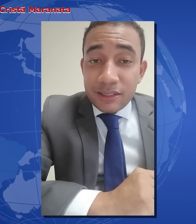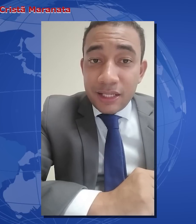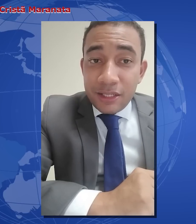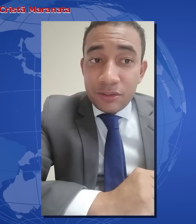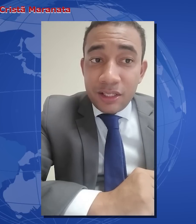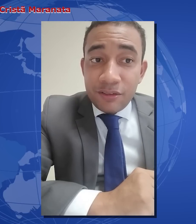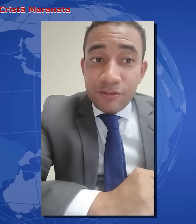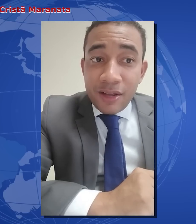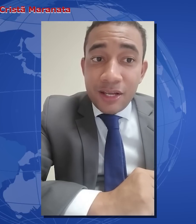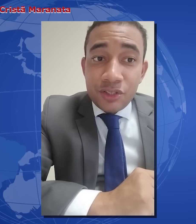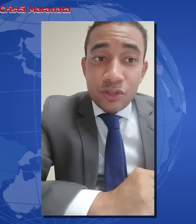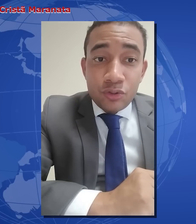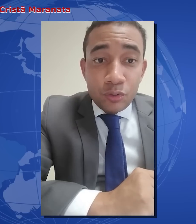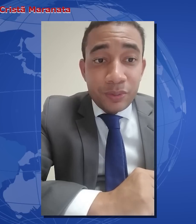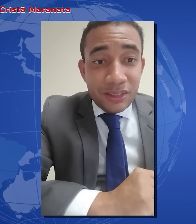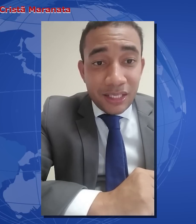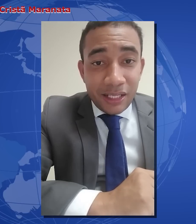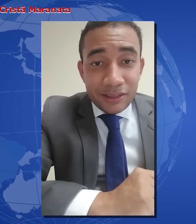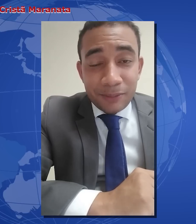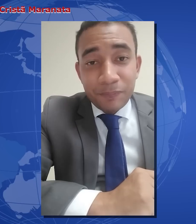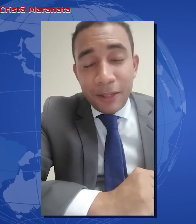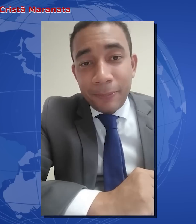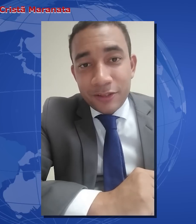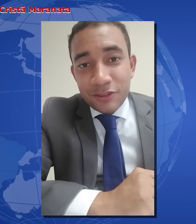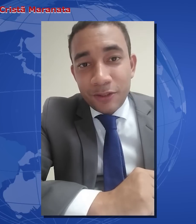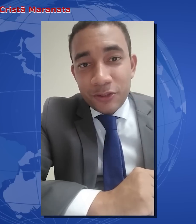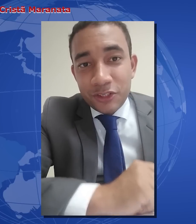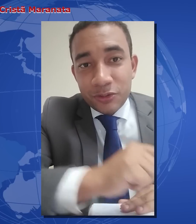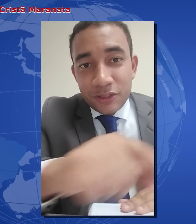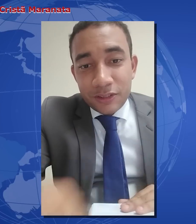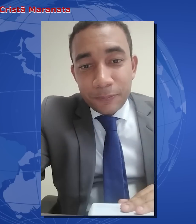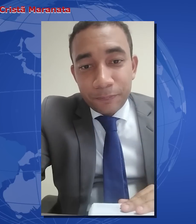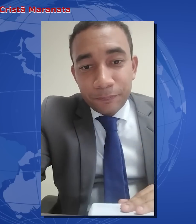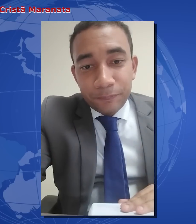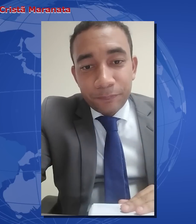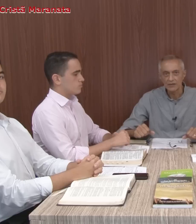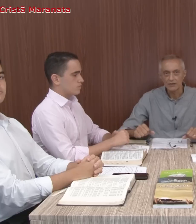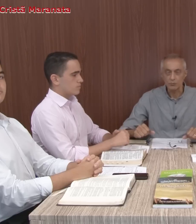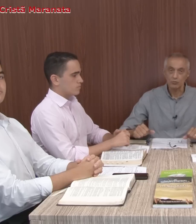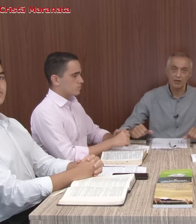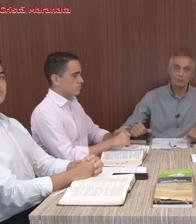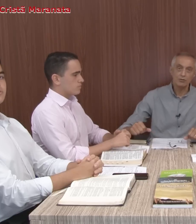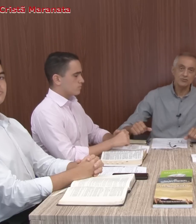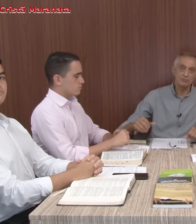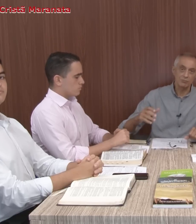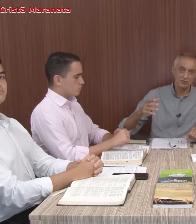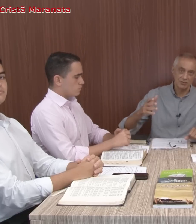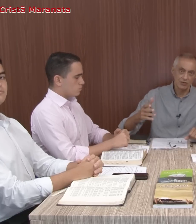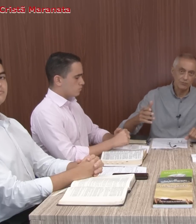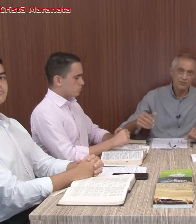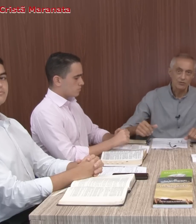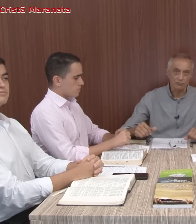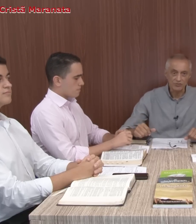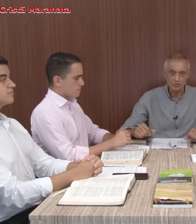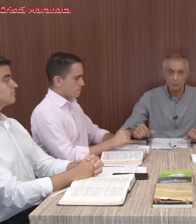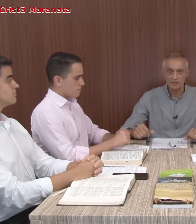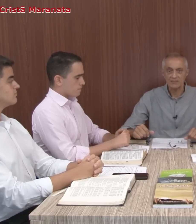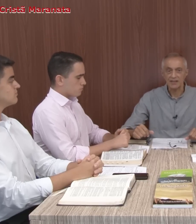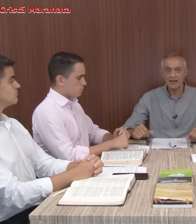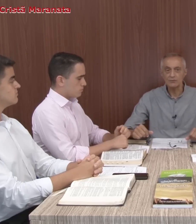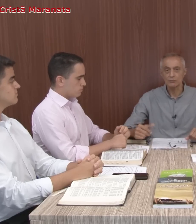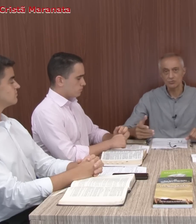era necessário ter vestes nupciais. A paz do Senhor Jesus. Muito bem, irmãos, tivemos então o